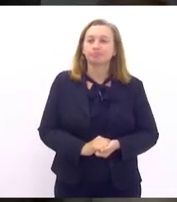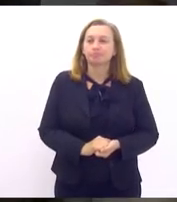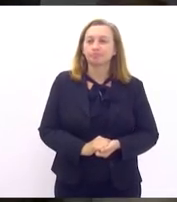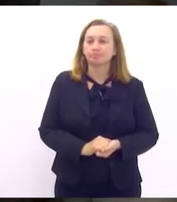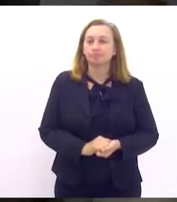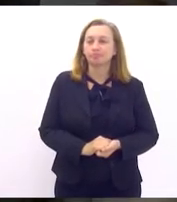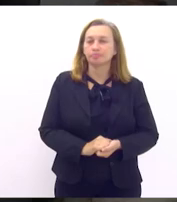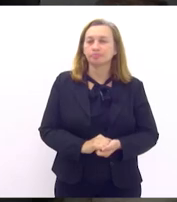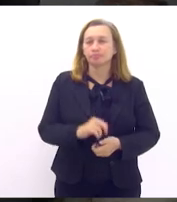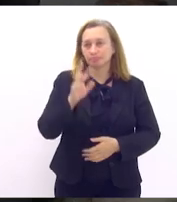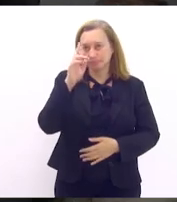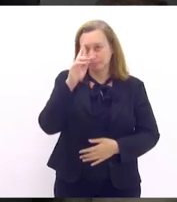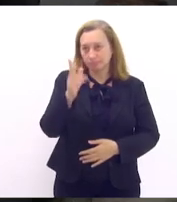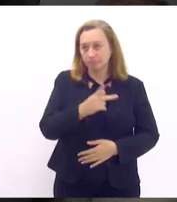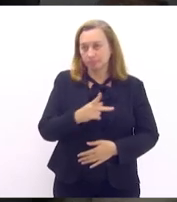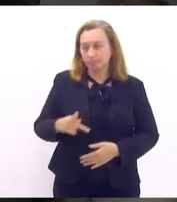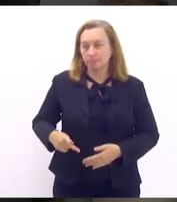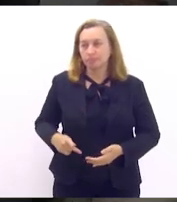Posso, presidenta?